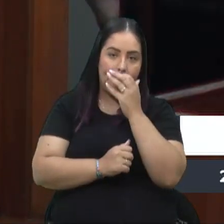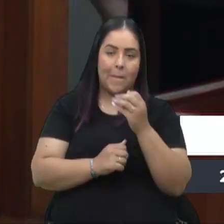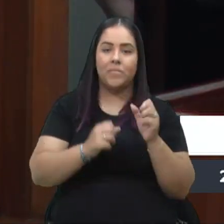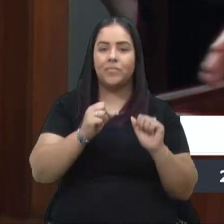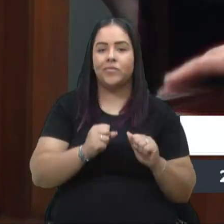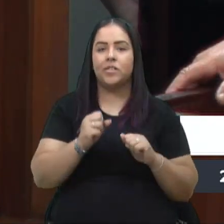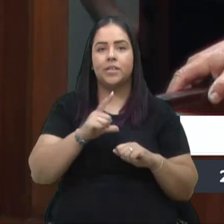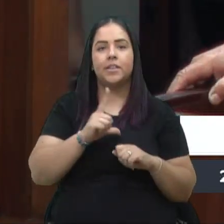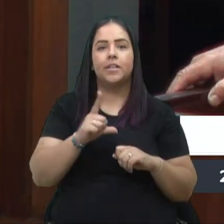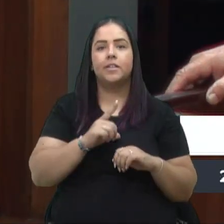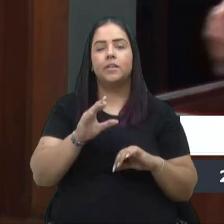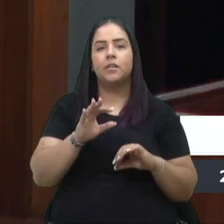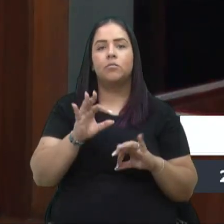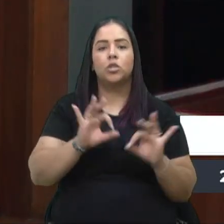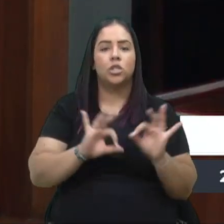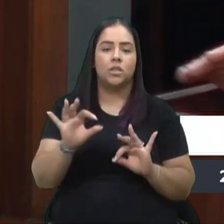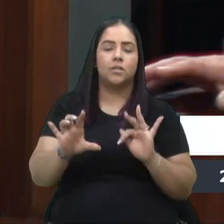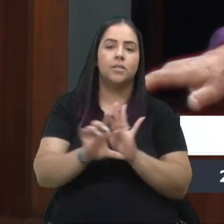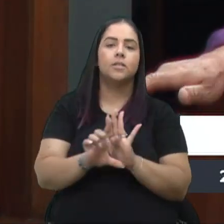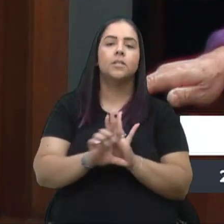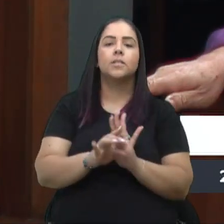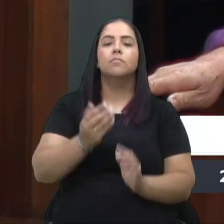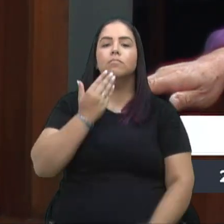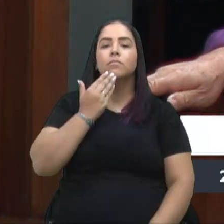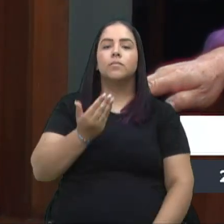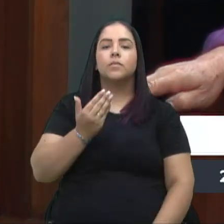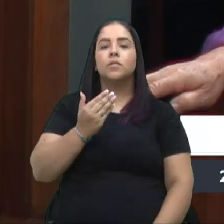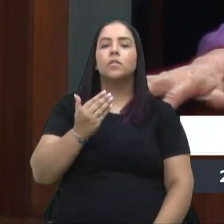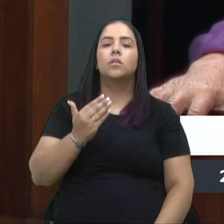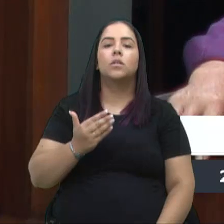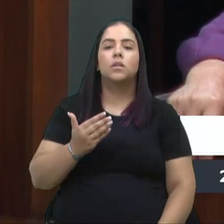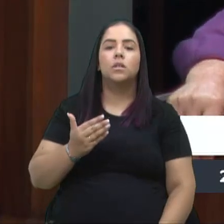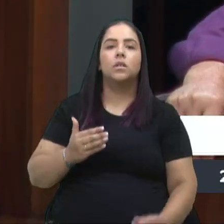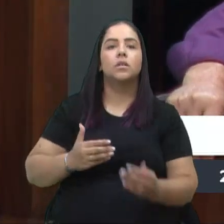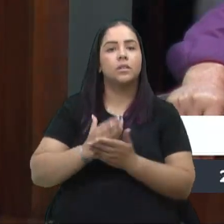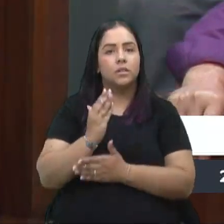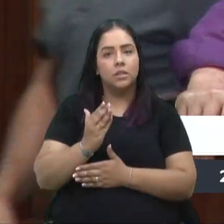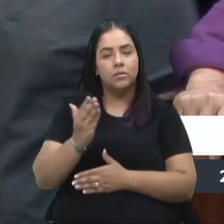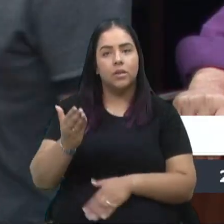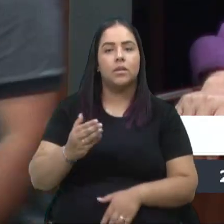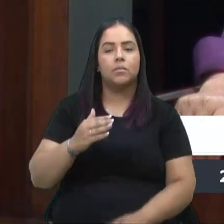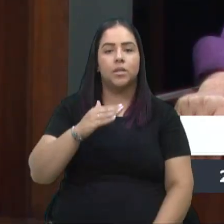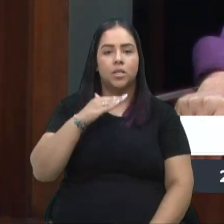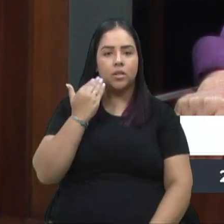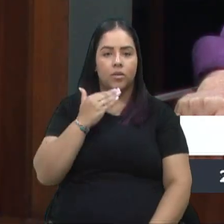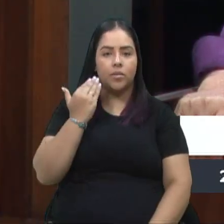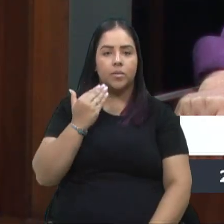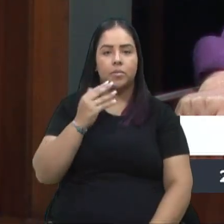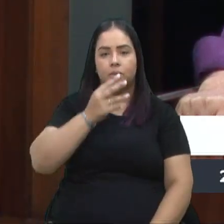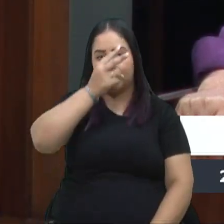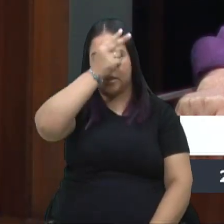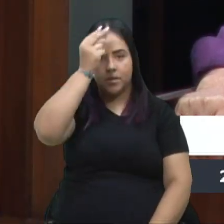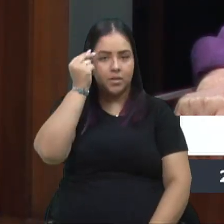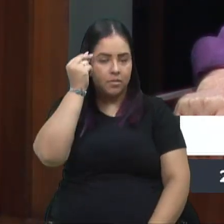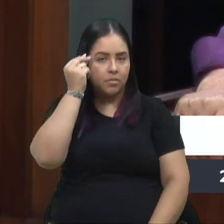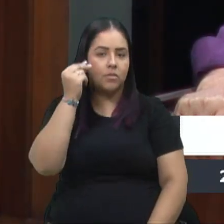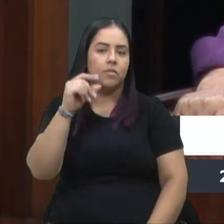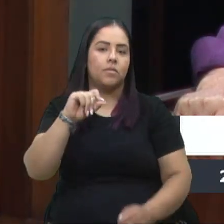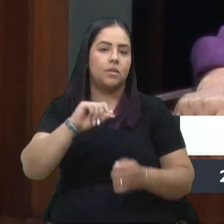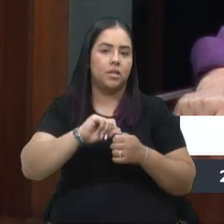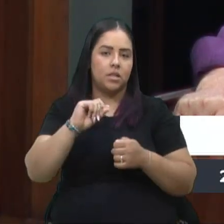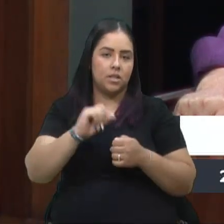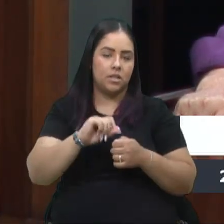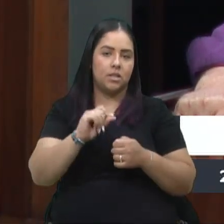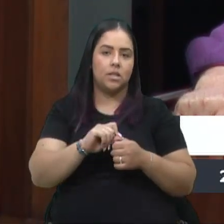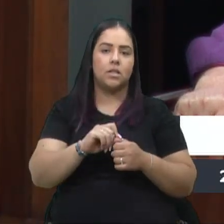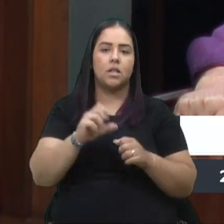decreto de lei pedindo autorização Legislativa ou vereadora maliciosa para que o município fazer essas